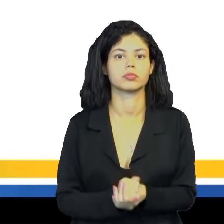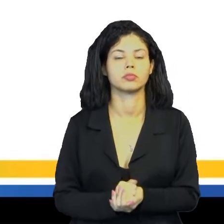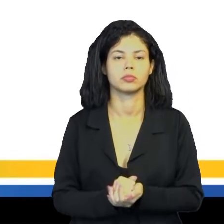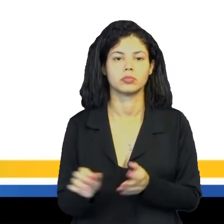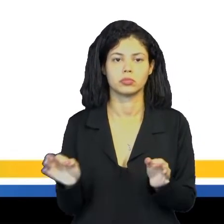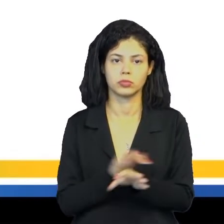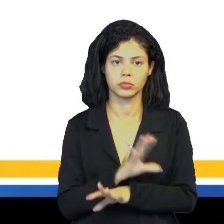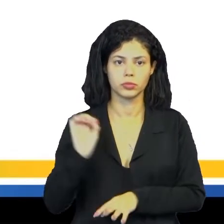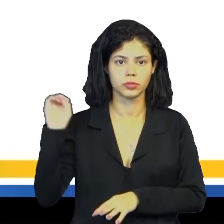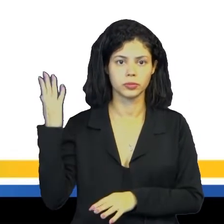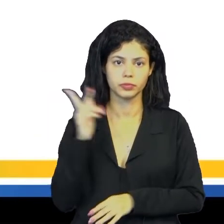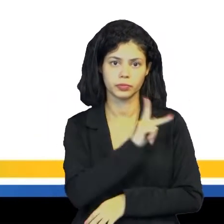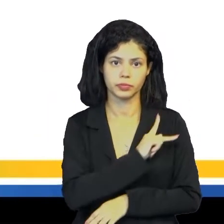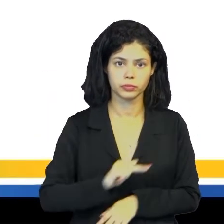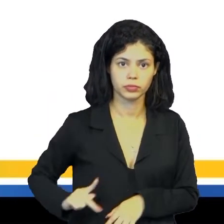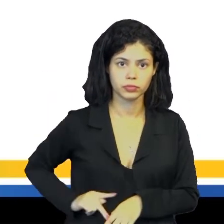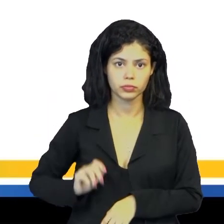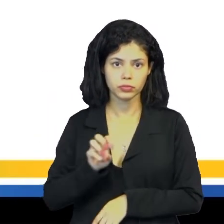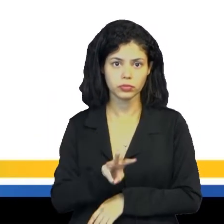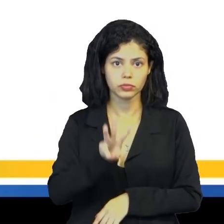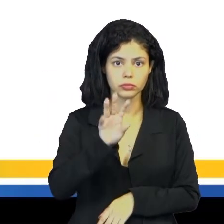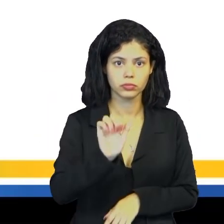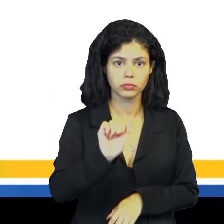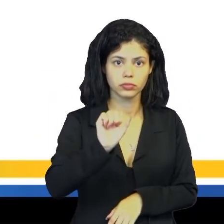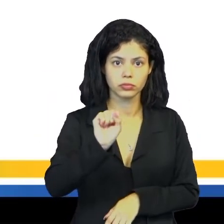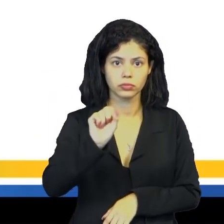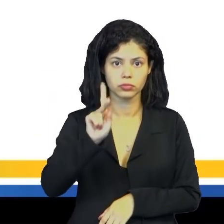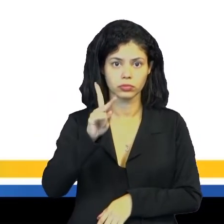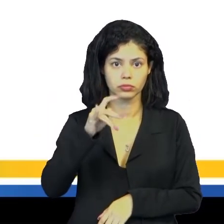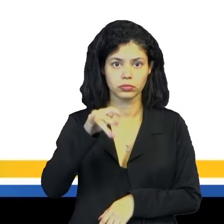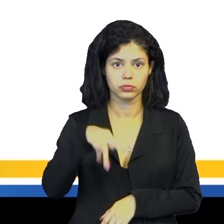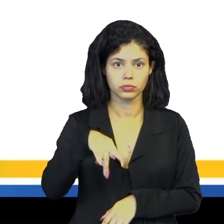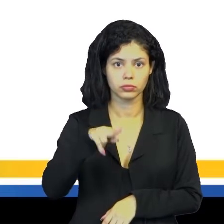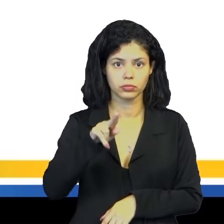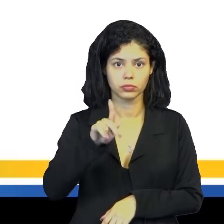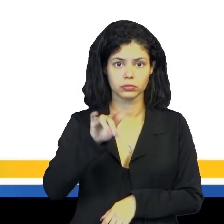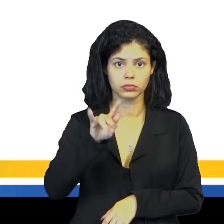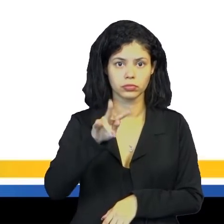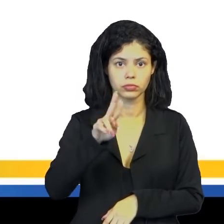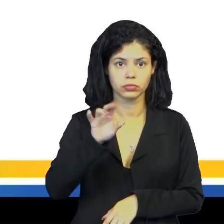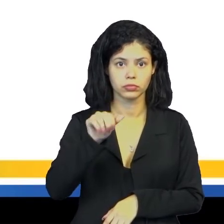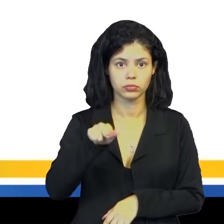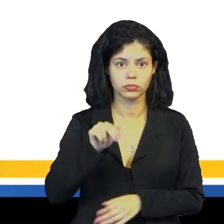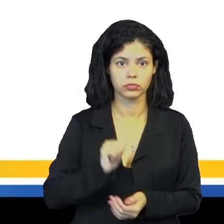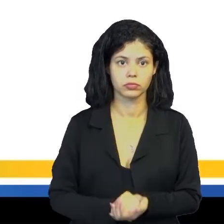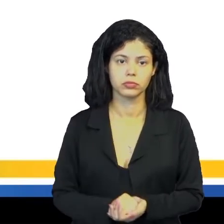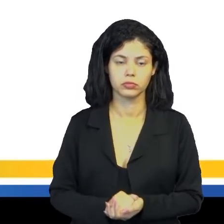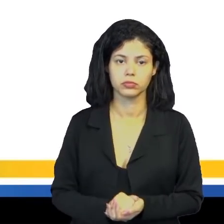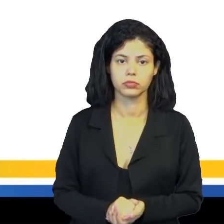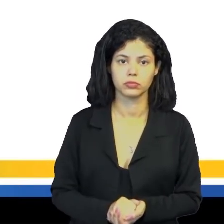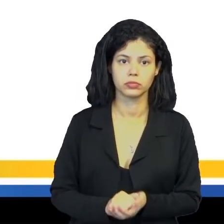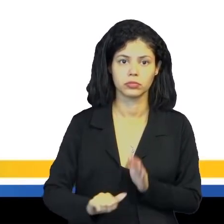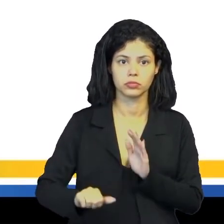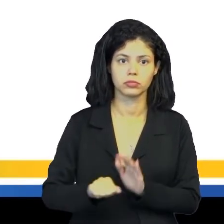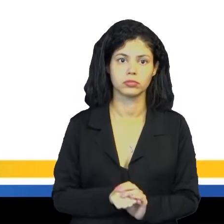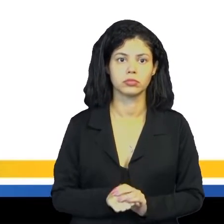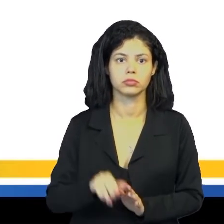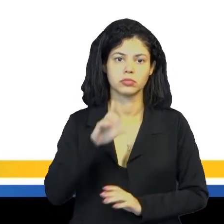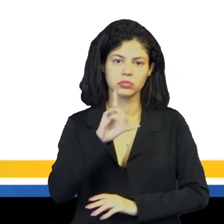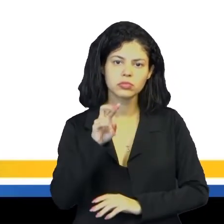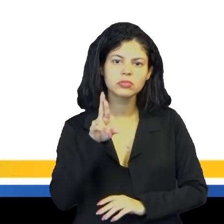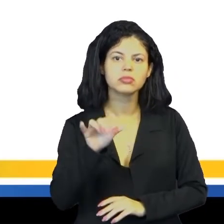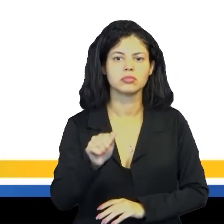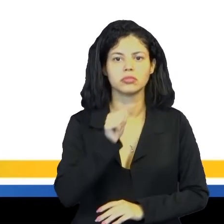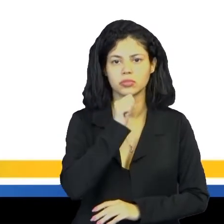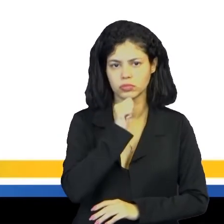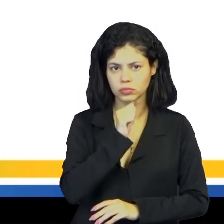golpe, contra o presidente Washington Luiz. A crise econômica, que era provocada pela queda dos preços do café e a insatisfação